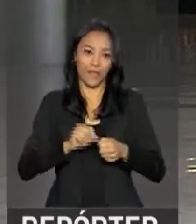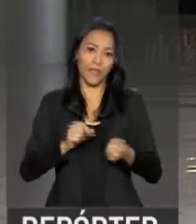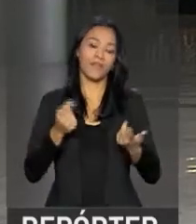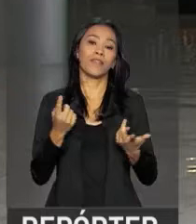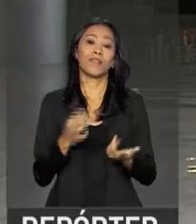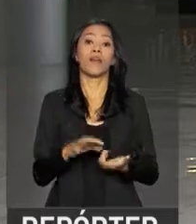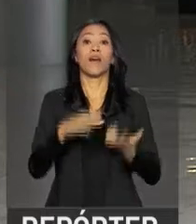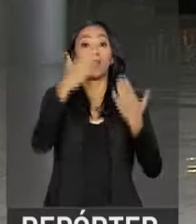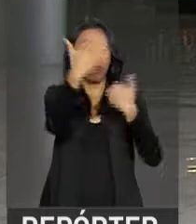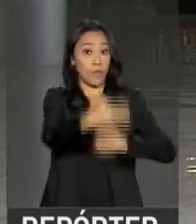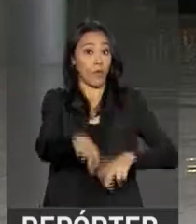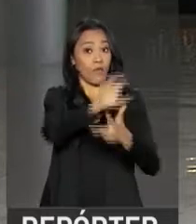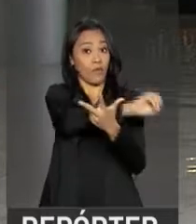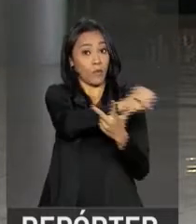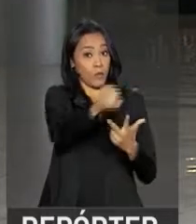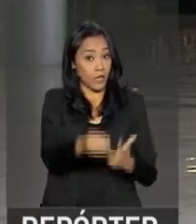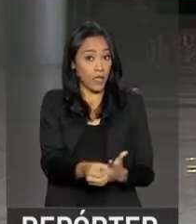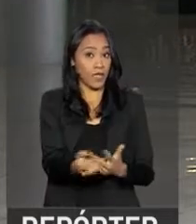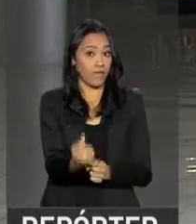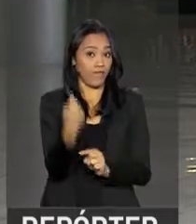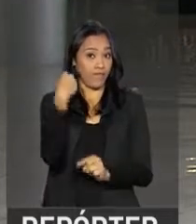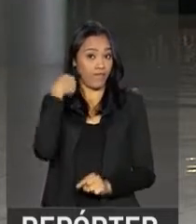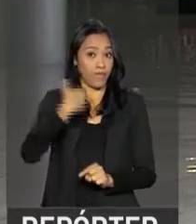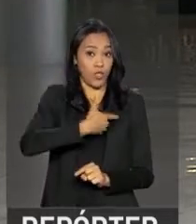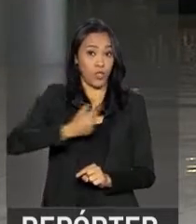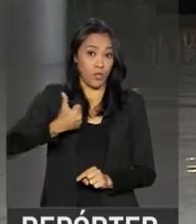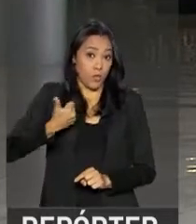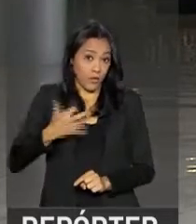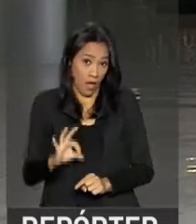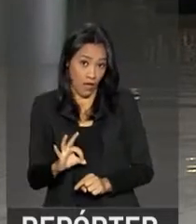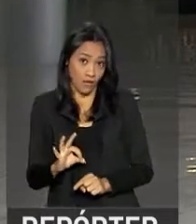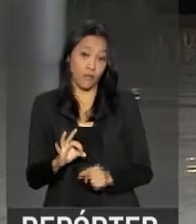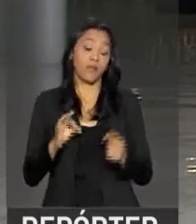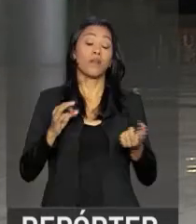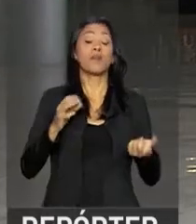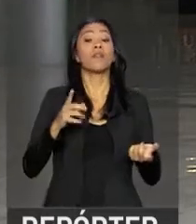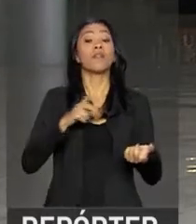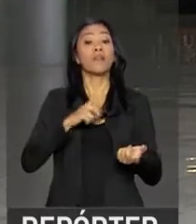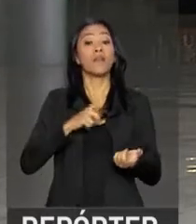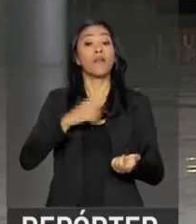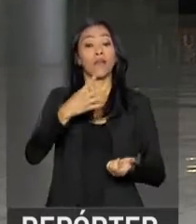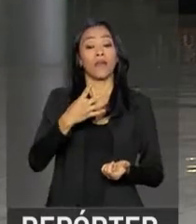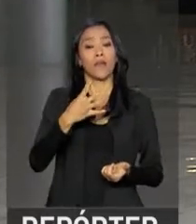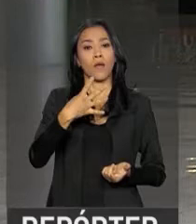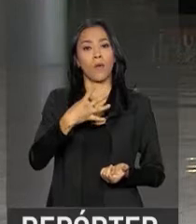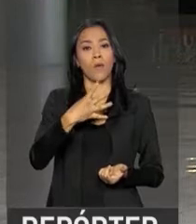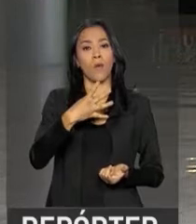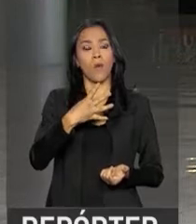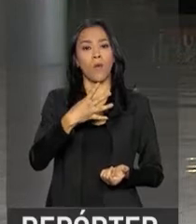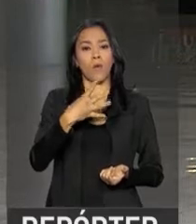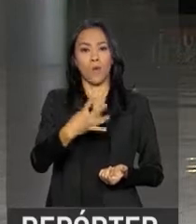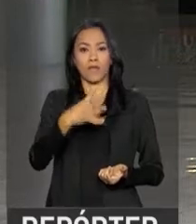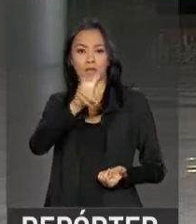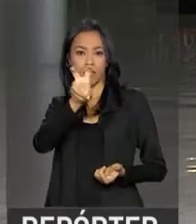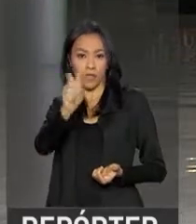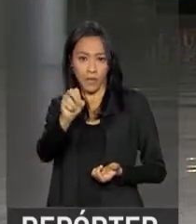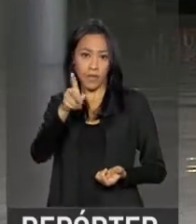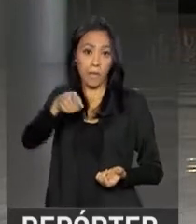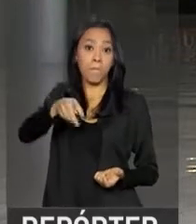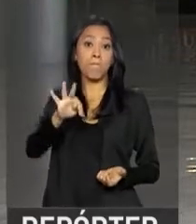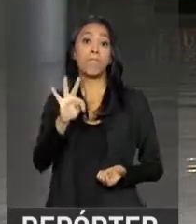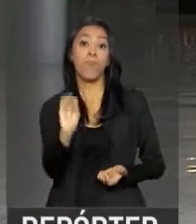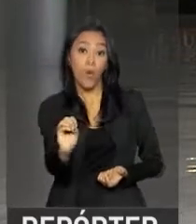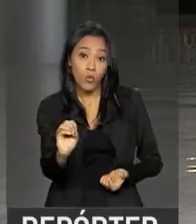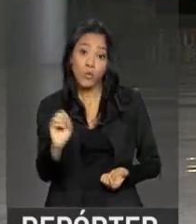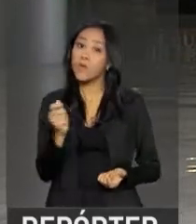do enem a partir de 2010 ter tirado no mínimo 450 pontos de média e